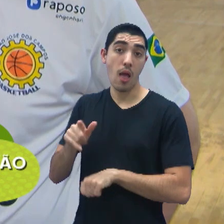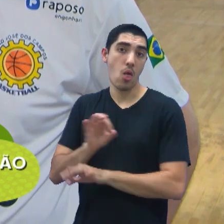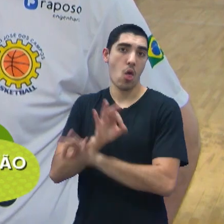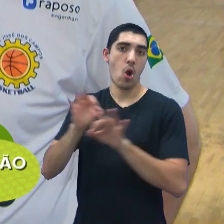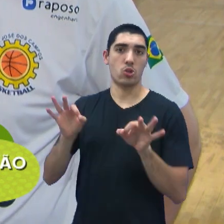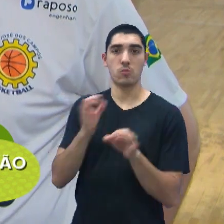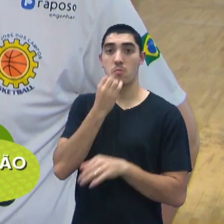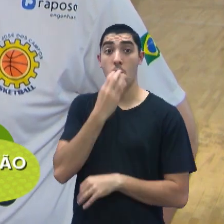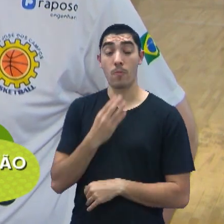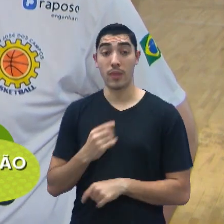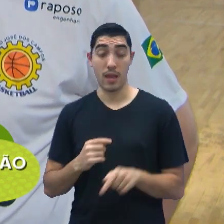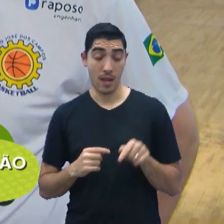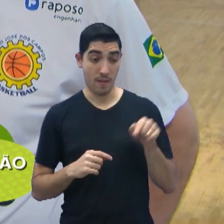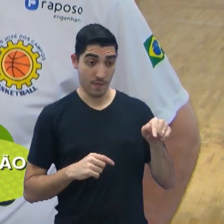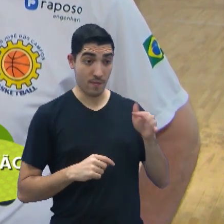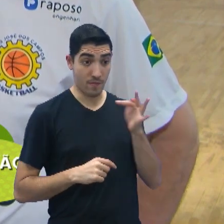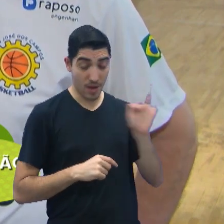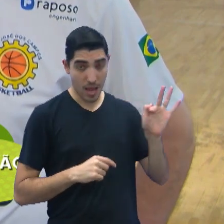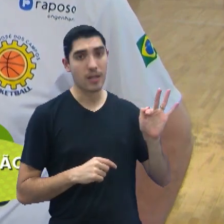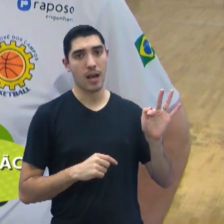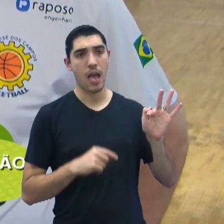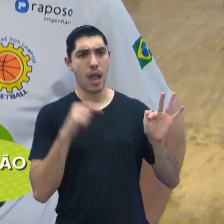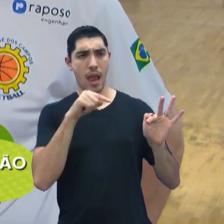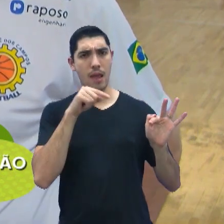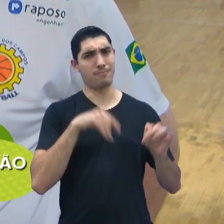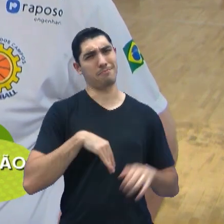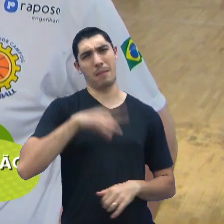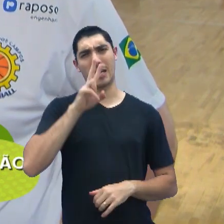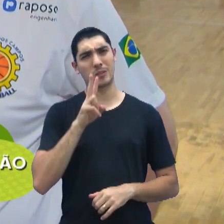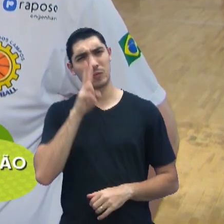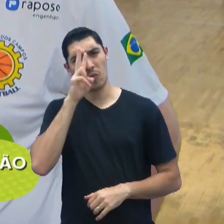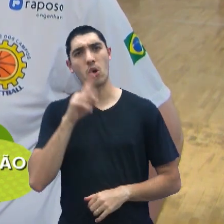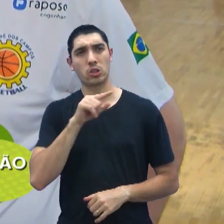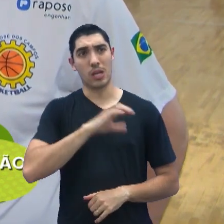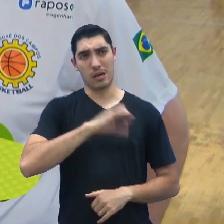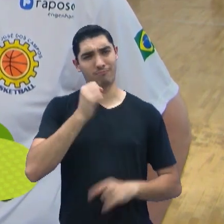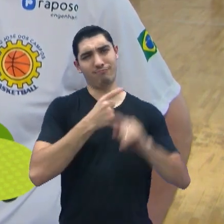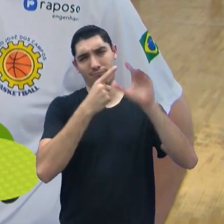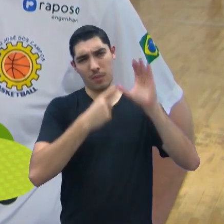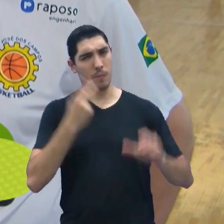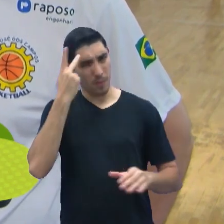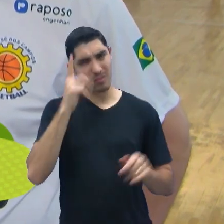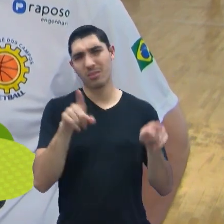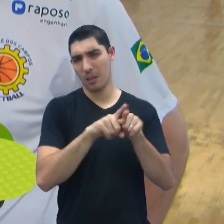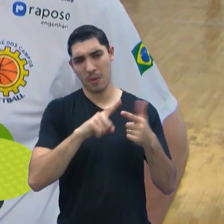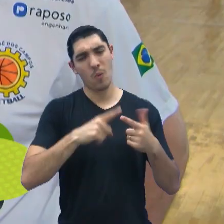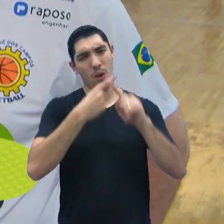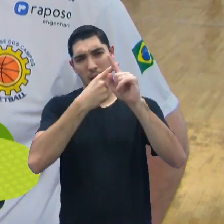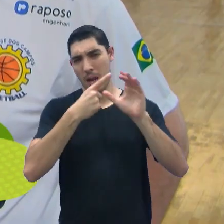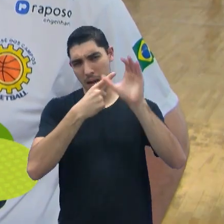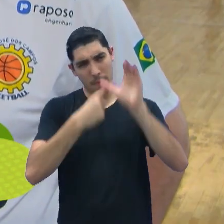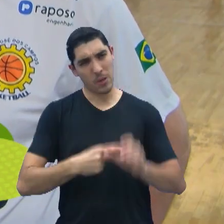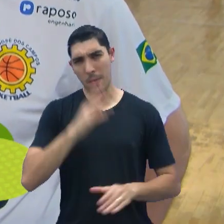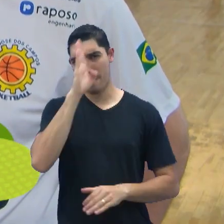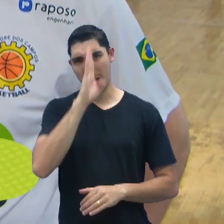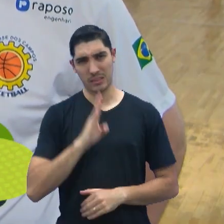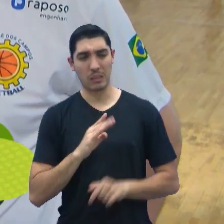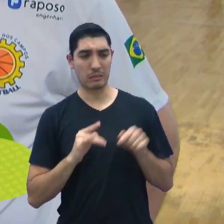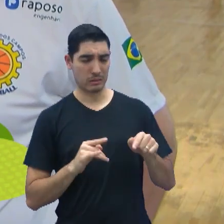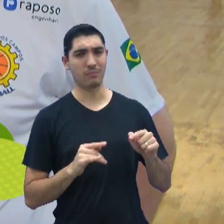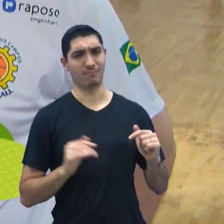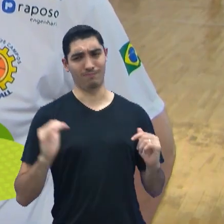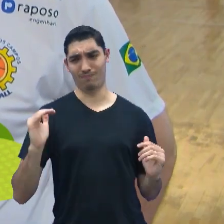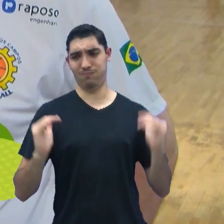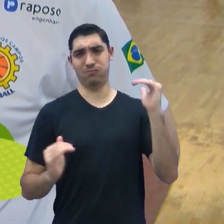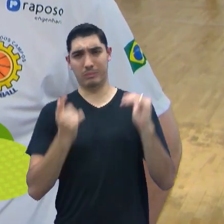Franca é um grande adversário, para mim não só o favorito do Paulista, como é o favorito do NBB, né? É um investimento muito alto, então realmente é o atual